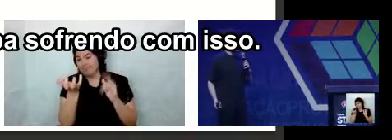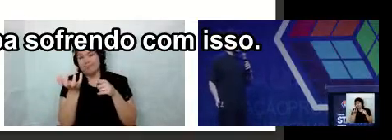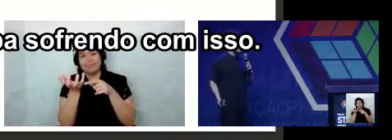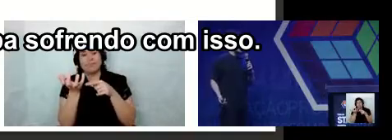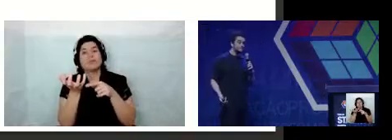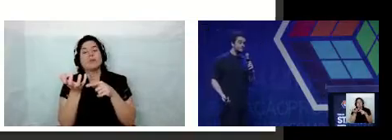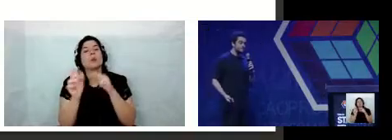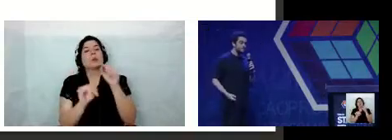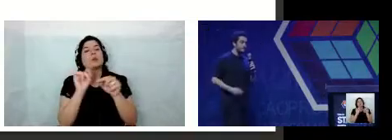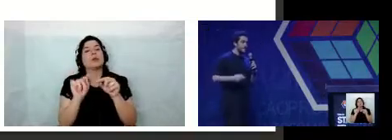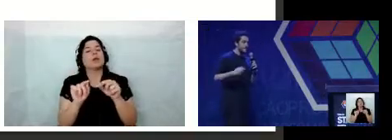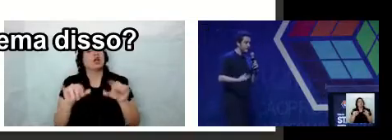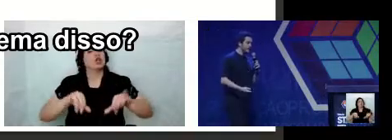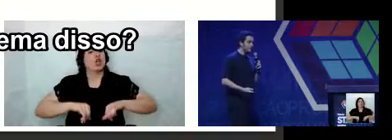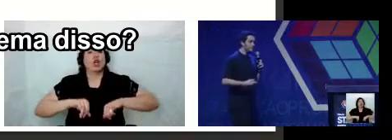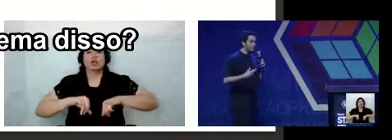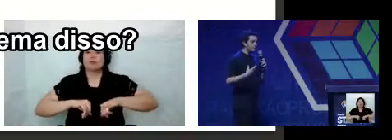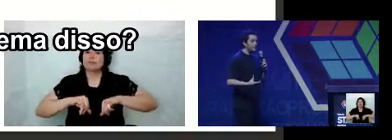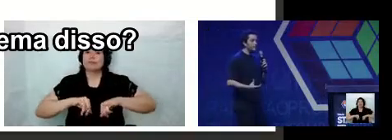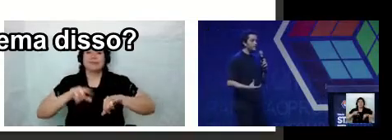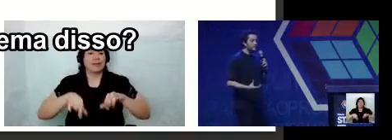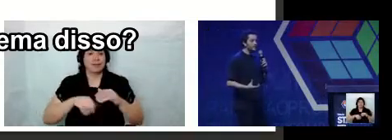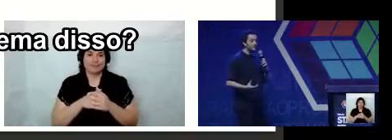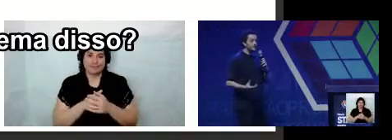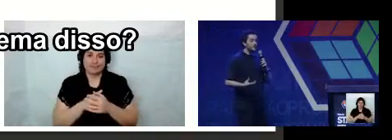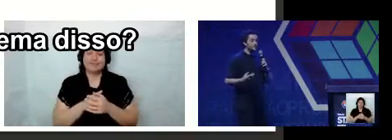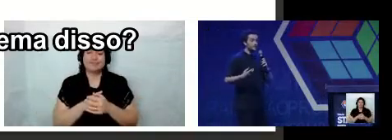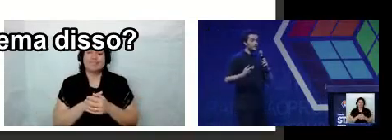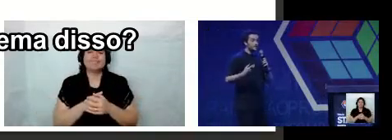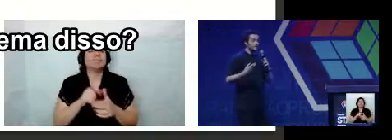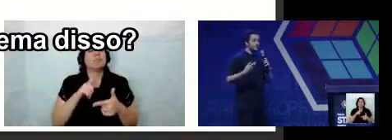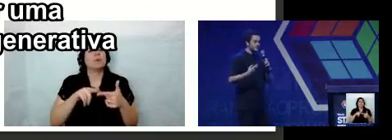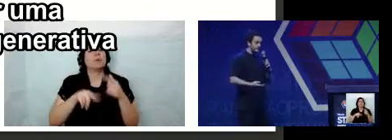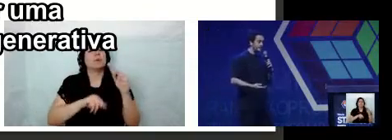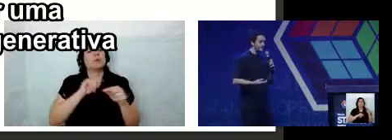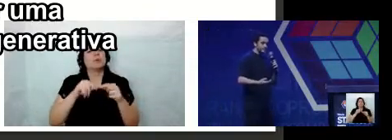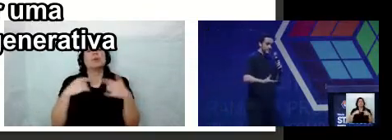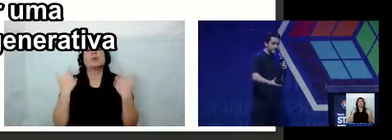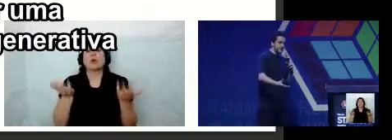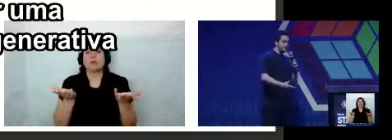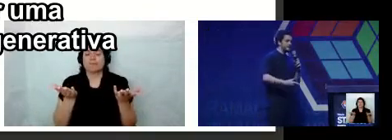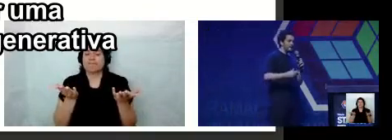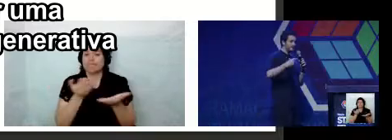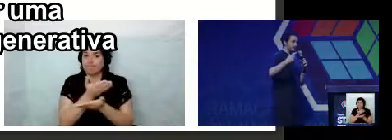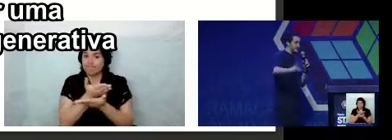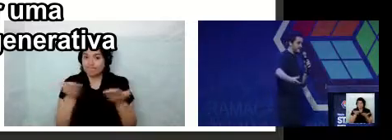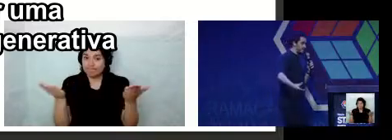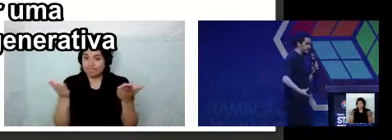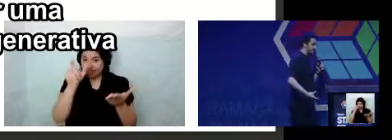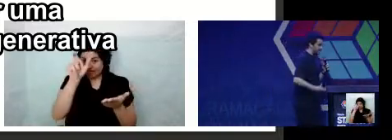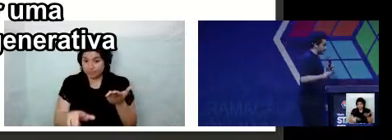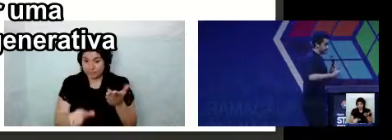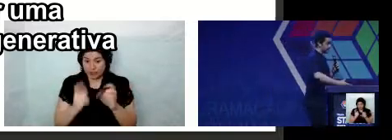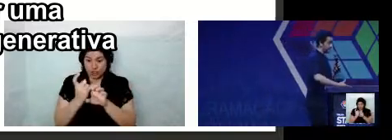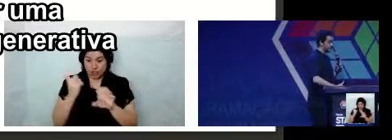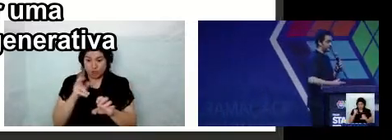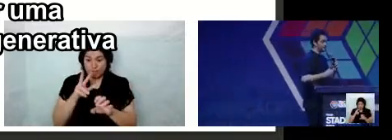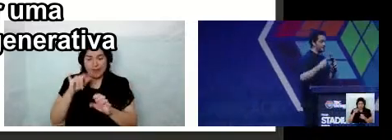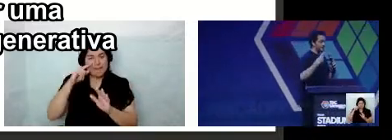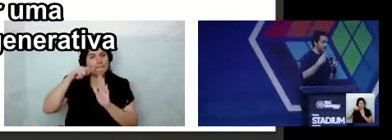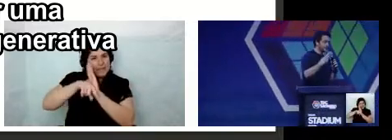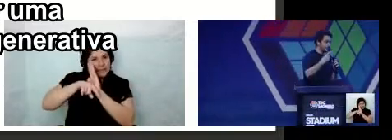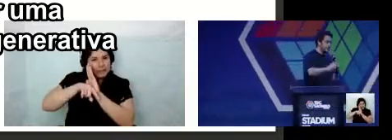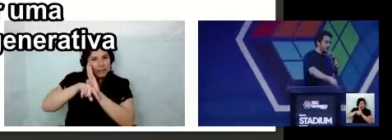acaba sofrendo com isso. Então, qual que é o grande problema disso? Você engenheiro, vai fazer uma pesquisa, vai fazer uma